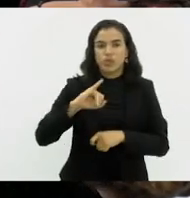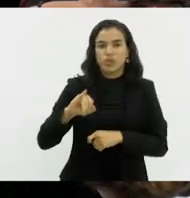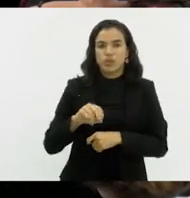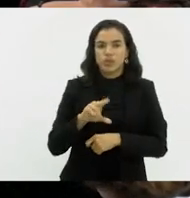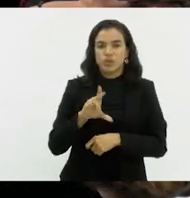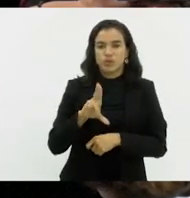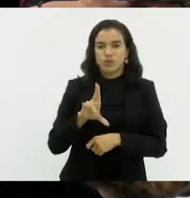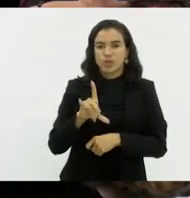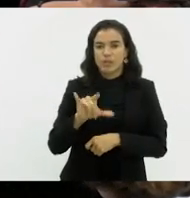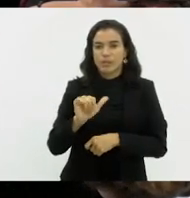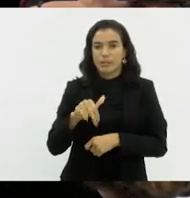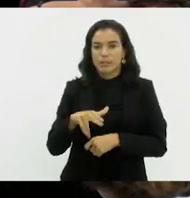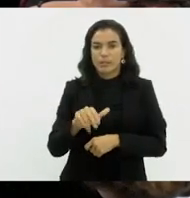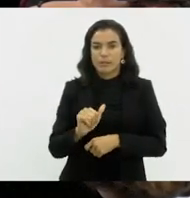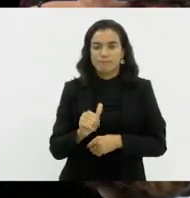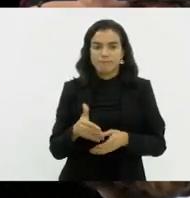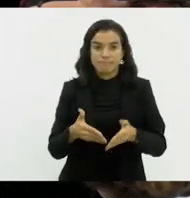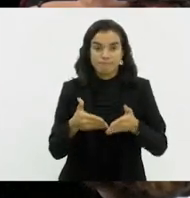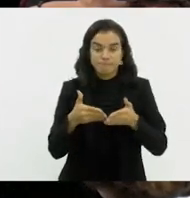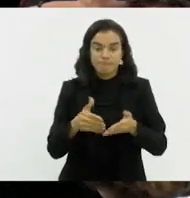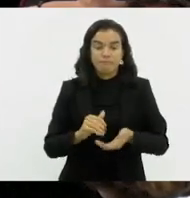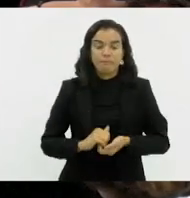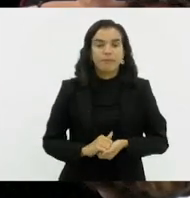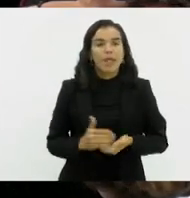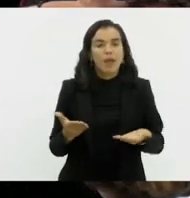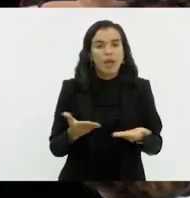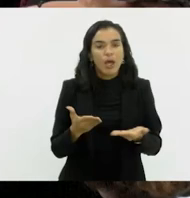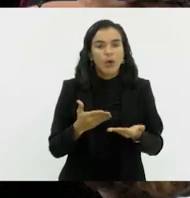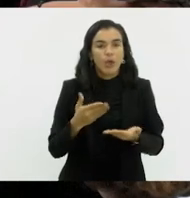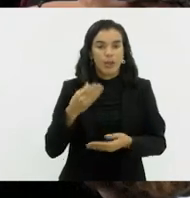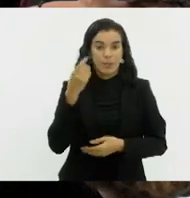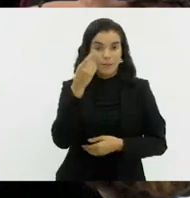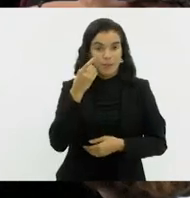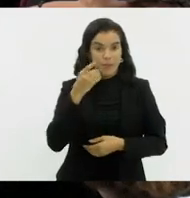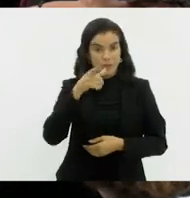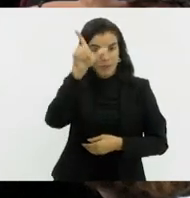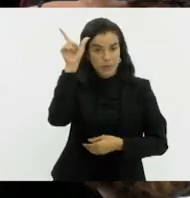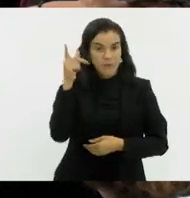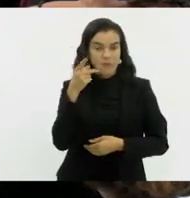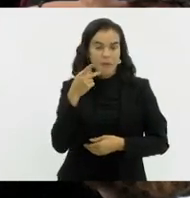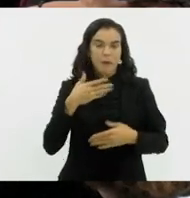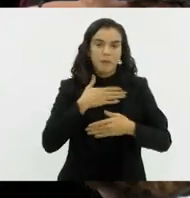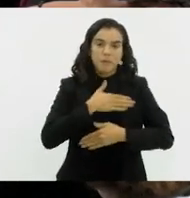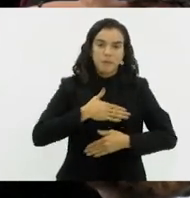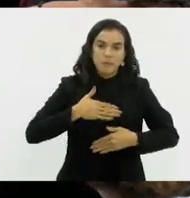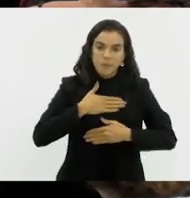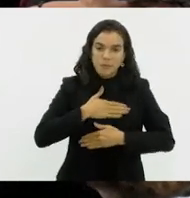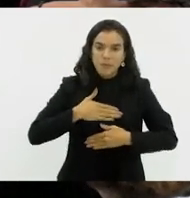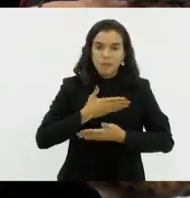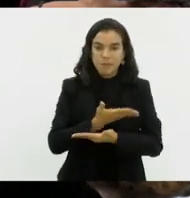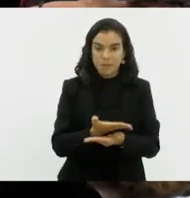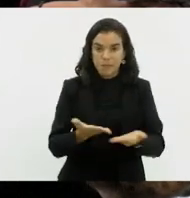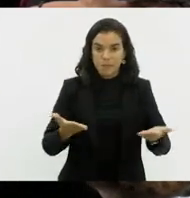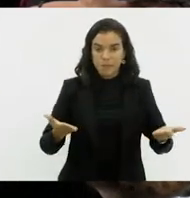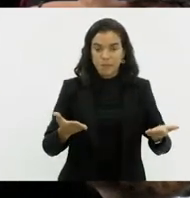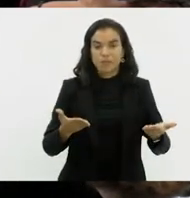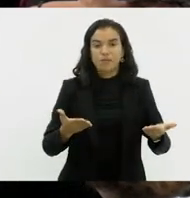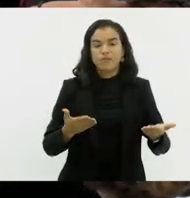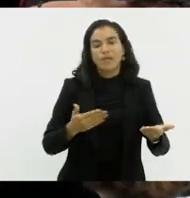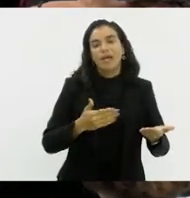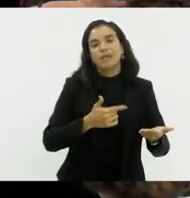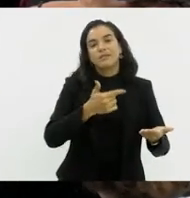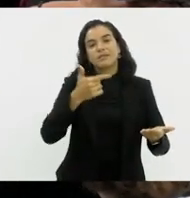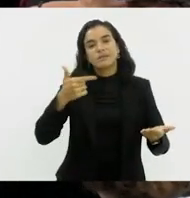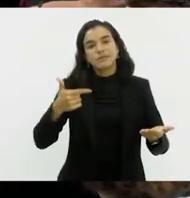Por favor. Eu vou passar ao deputado Luiz Paulo para a sua saudação e aí, em seguida,